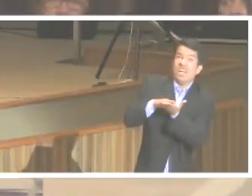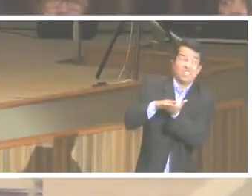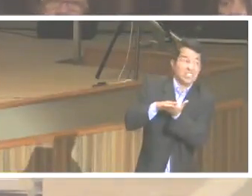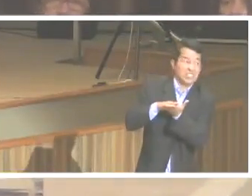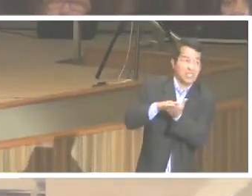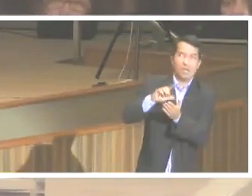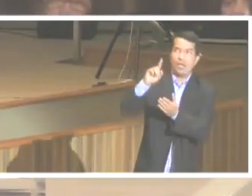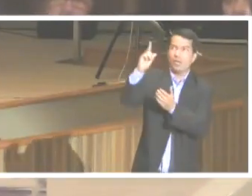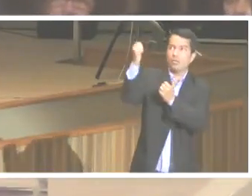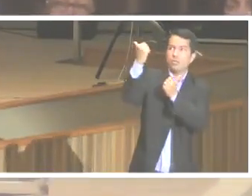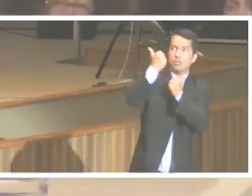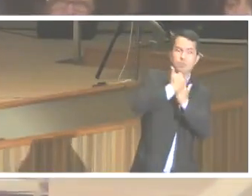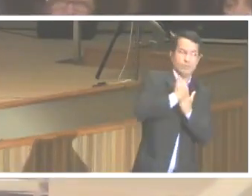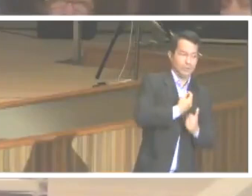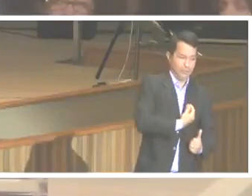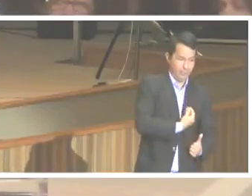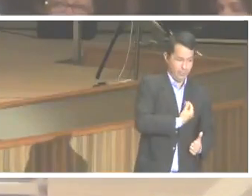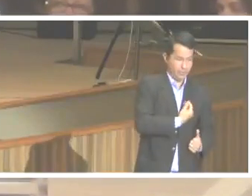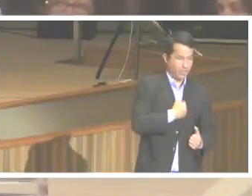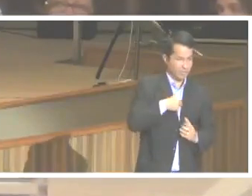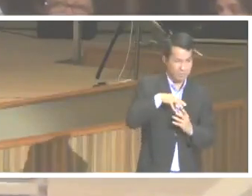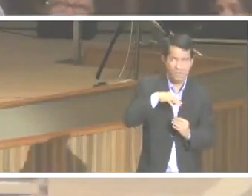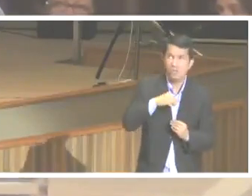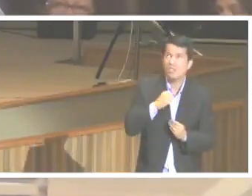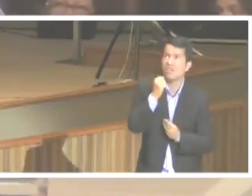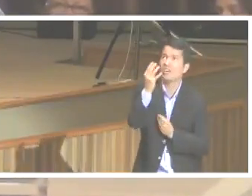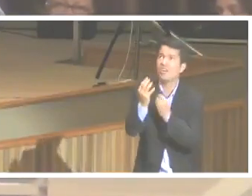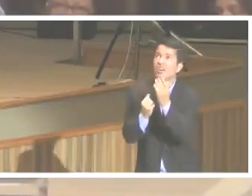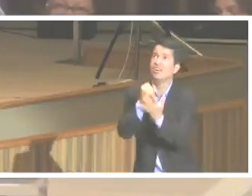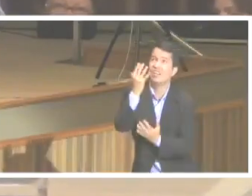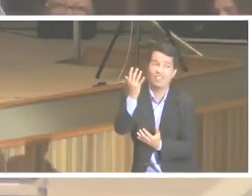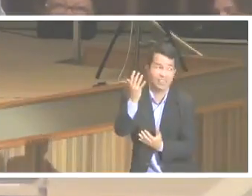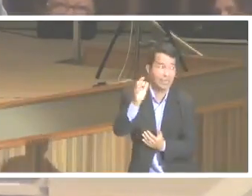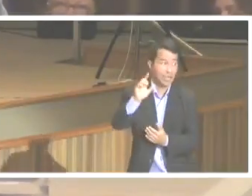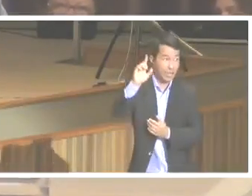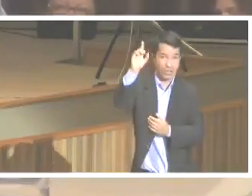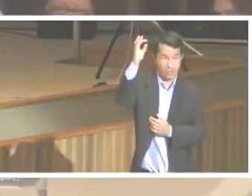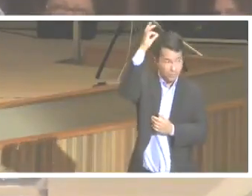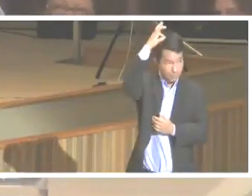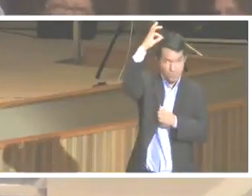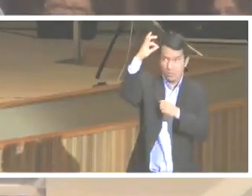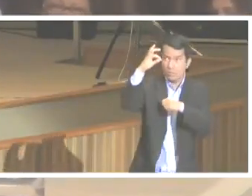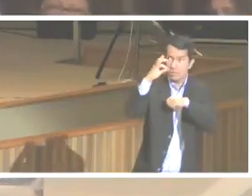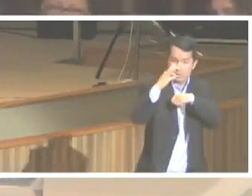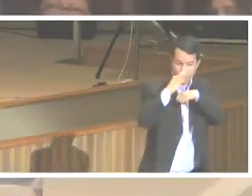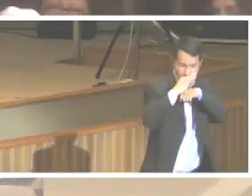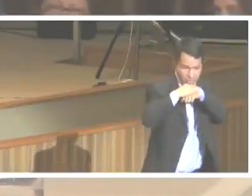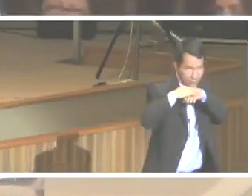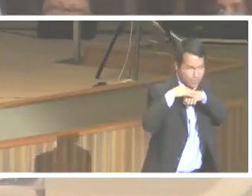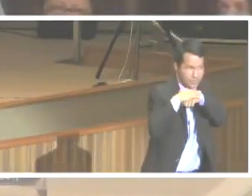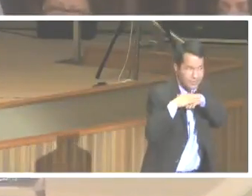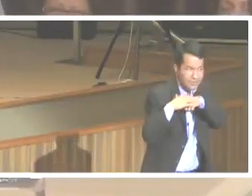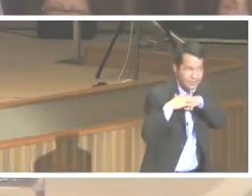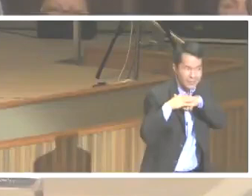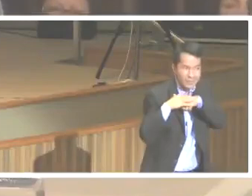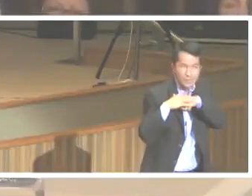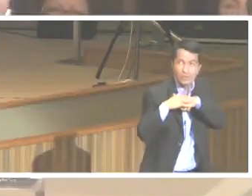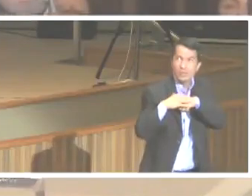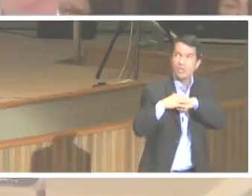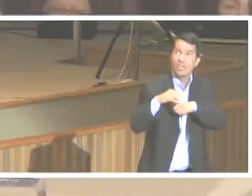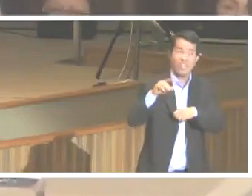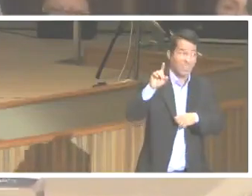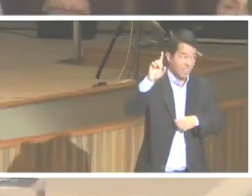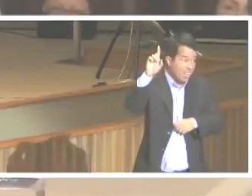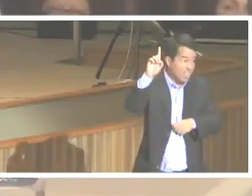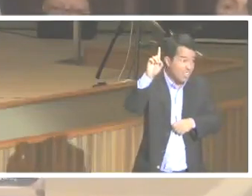angustiada ele deu-me o conforto do espírito santo o meu sócio foi morto mas